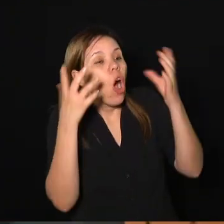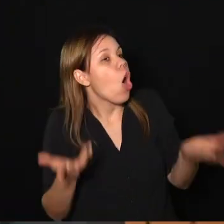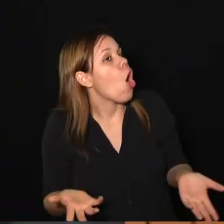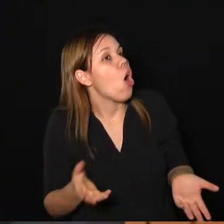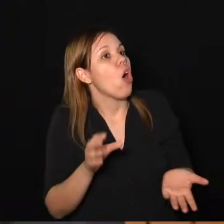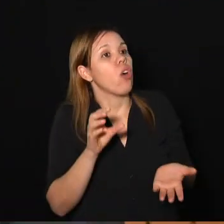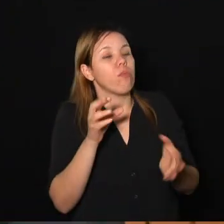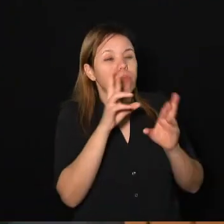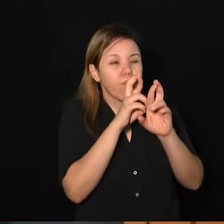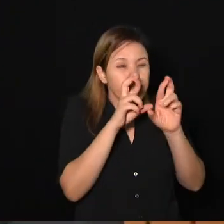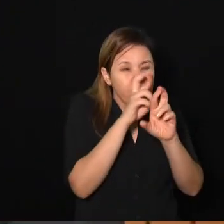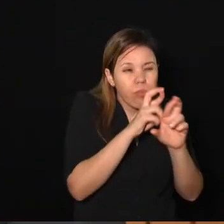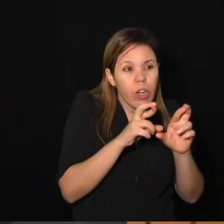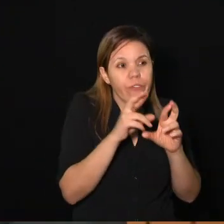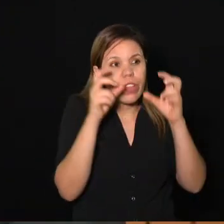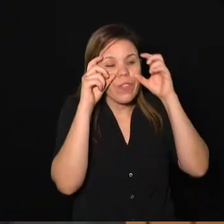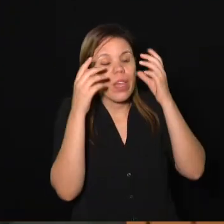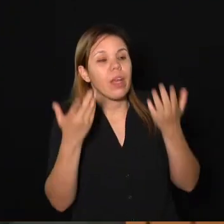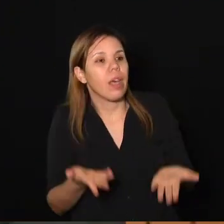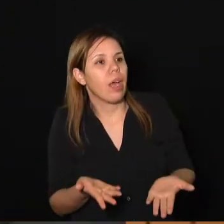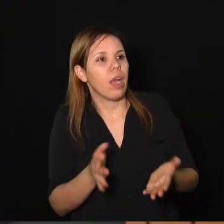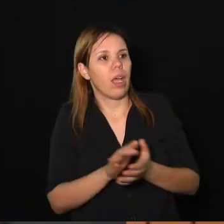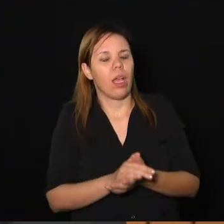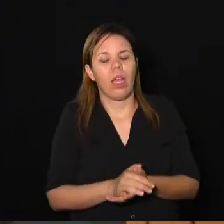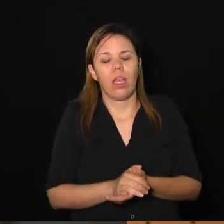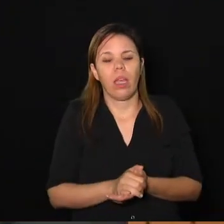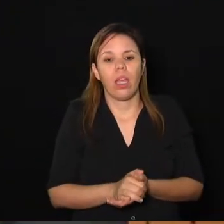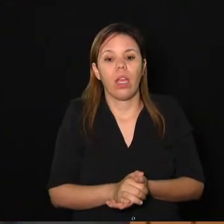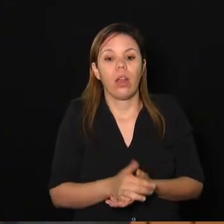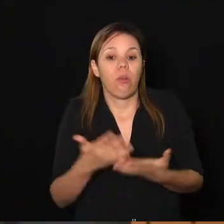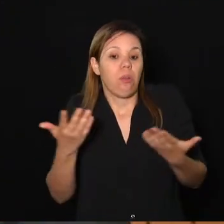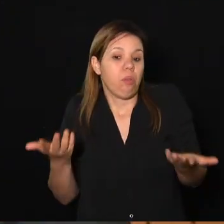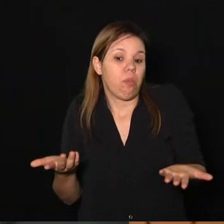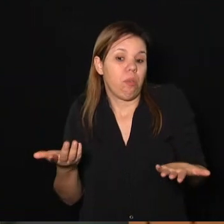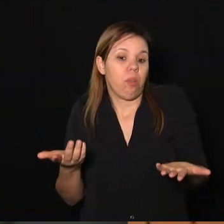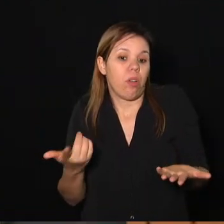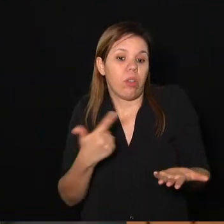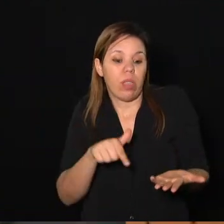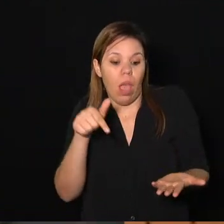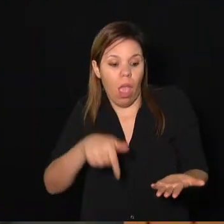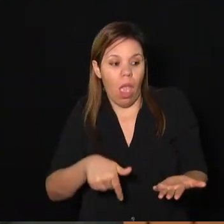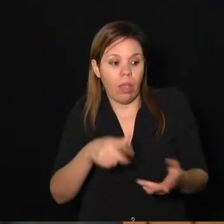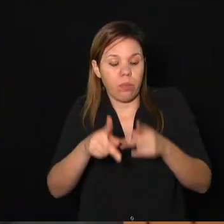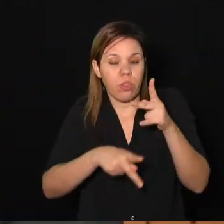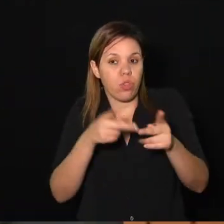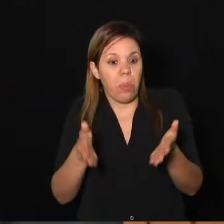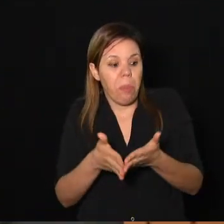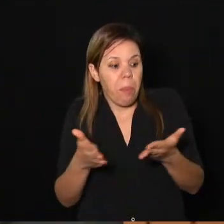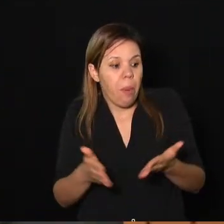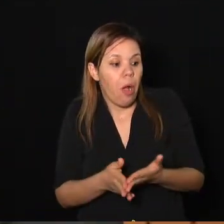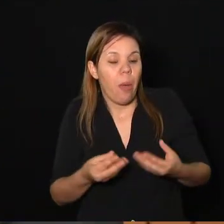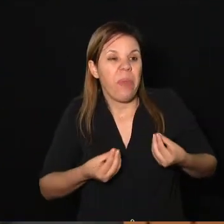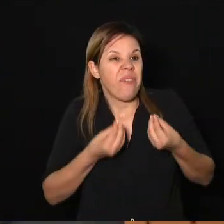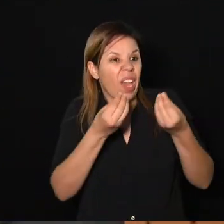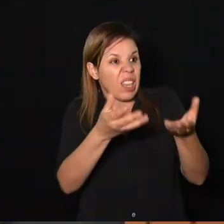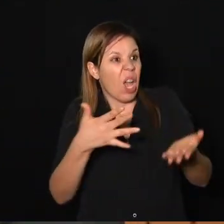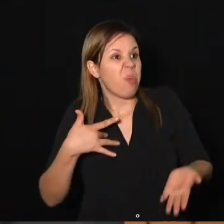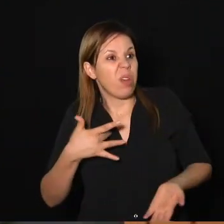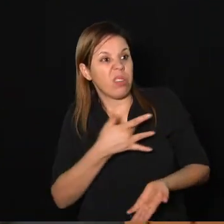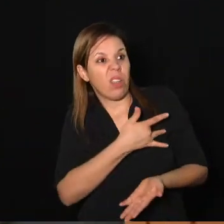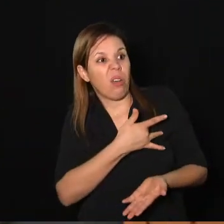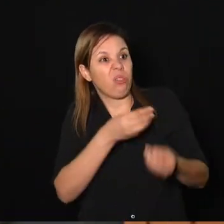regulamentada porque não é porque nós temos uma população carente que vamos entregar uma saúde de má qualidade nada disso